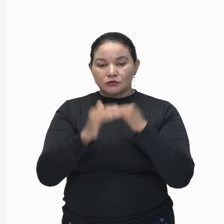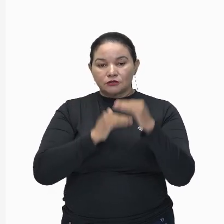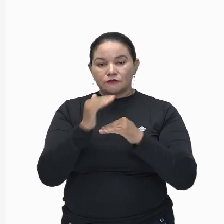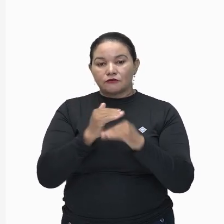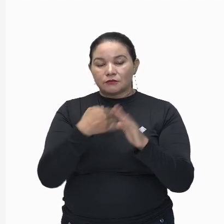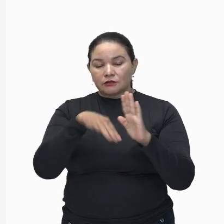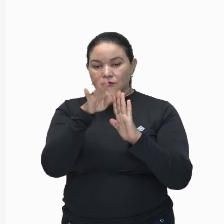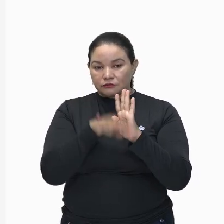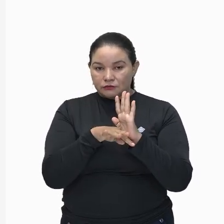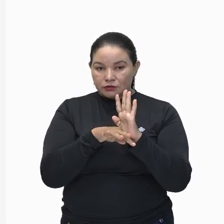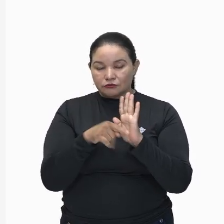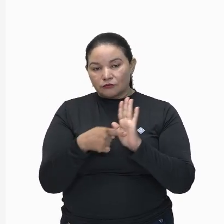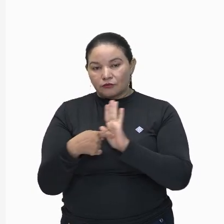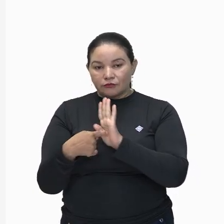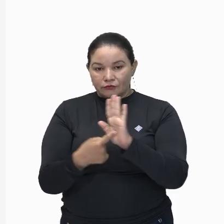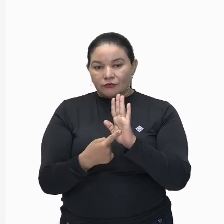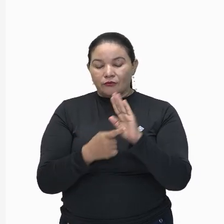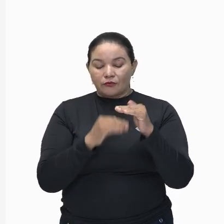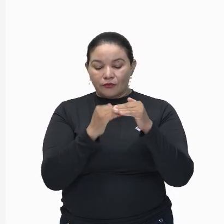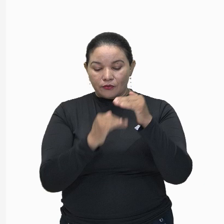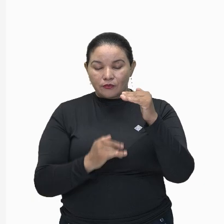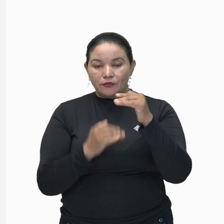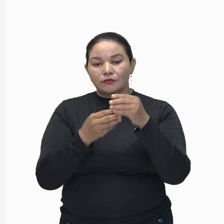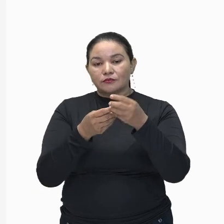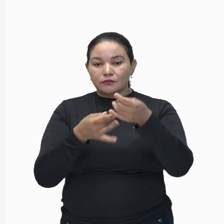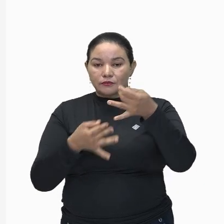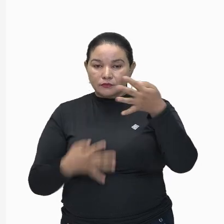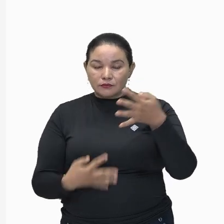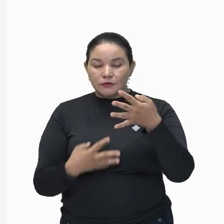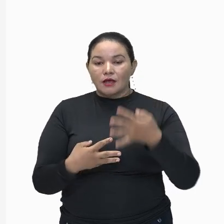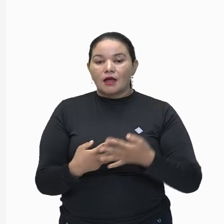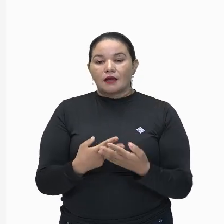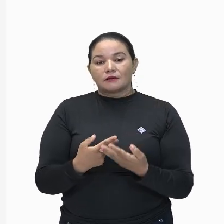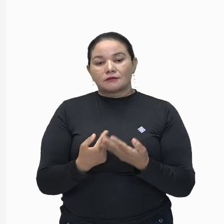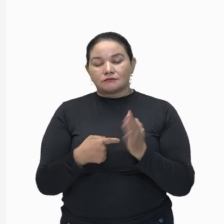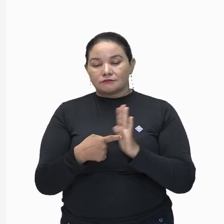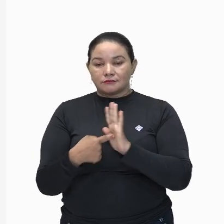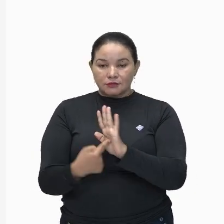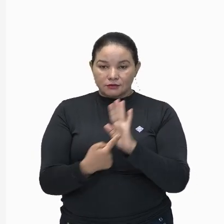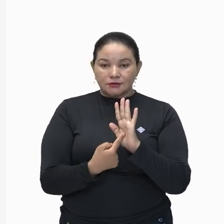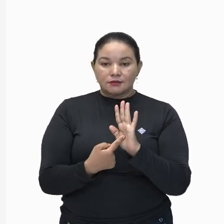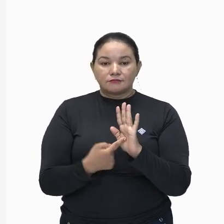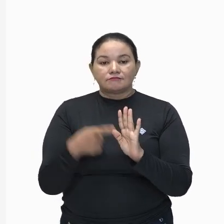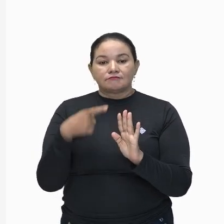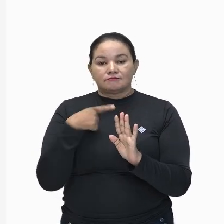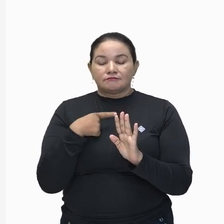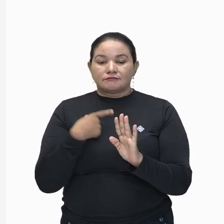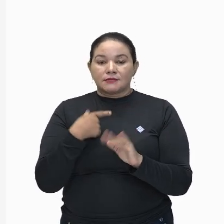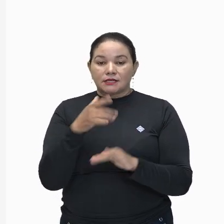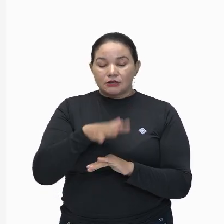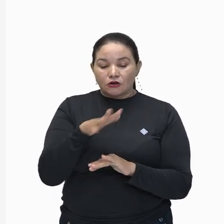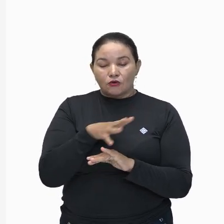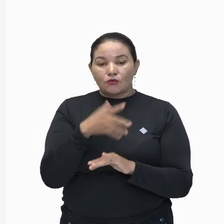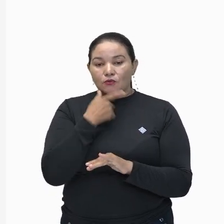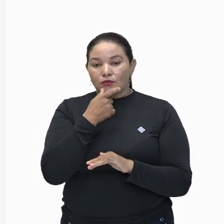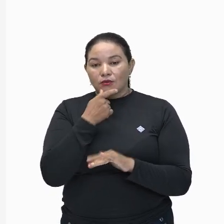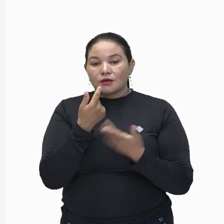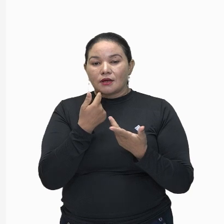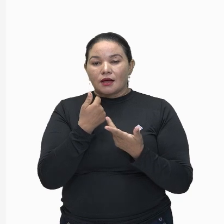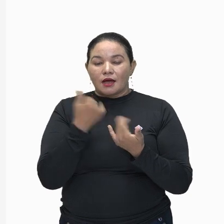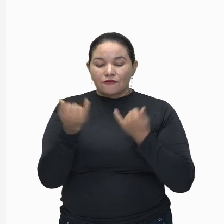do texto, sem perder de vista o que foi apresentado na lead. Nessa parte, o repórter reúne todas